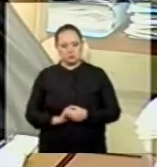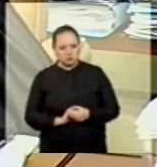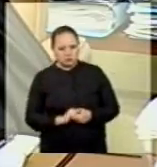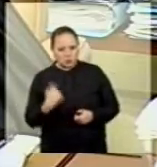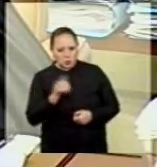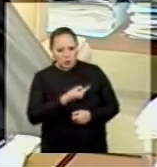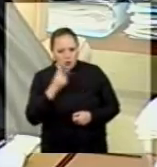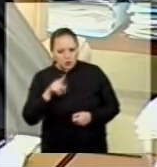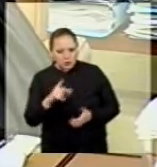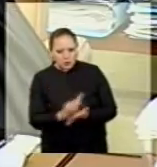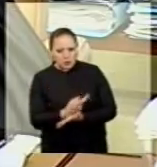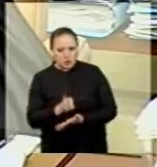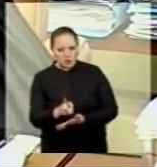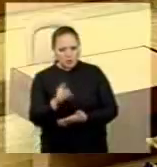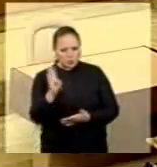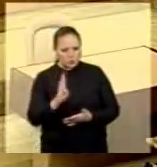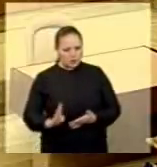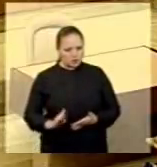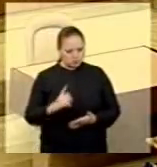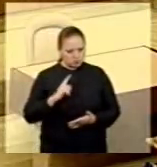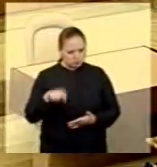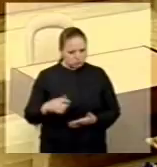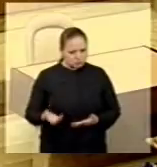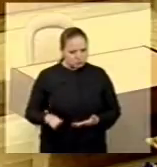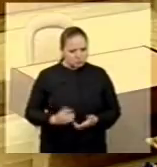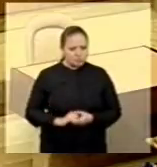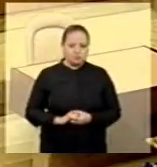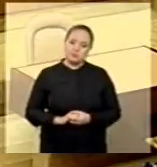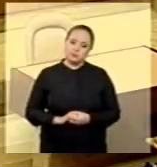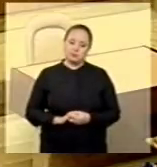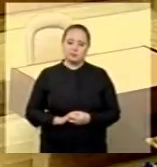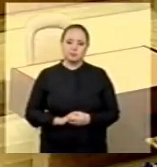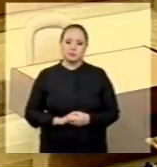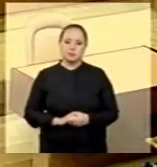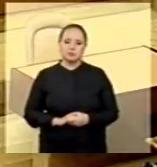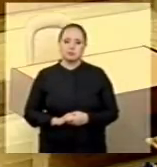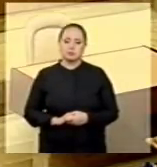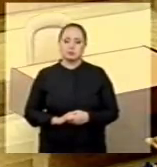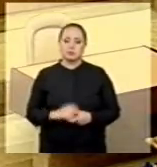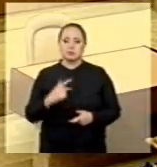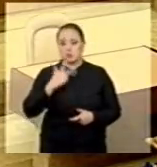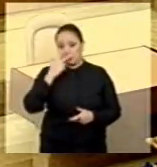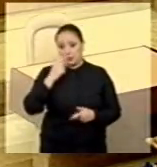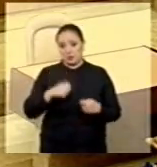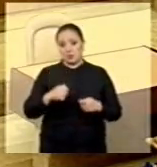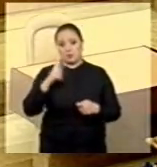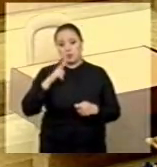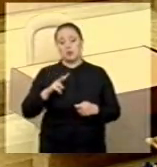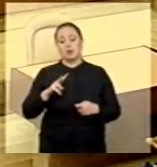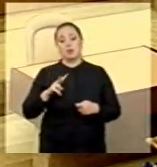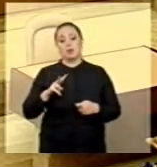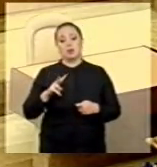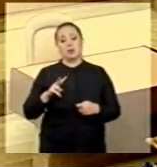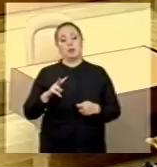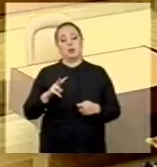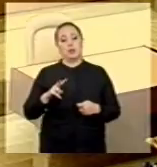maneira exemplar em todas as hipóteses. Então, a mim me parece que se tem que levar em conta, inclusive, a raça